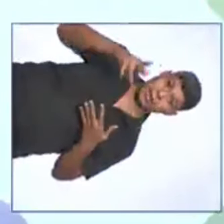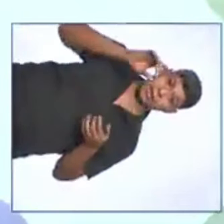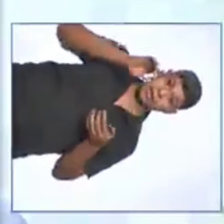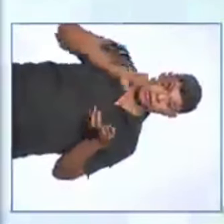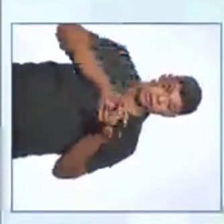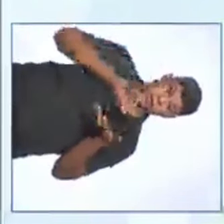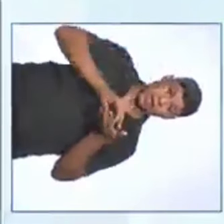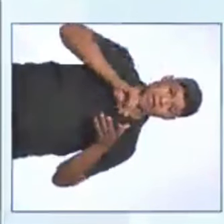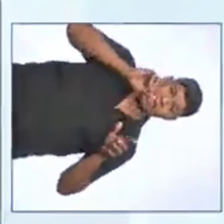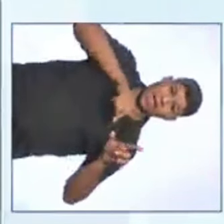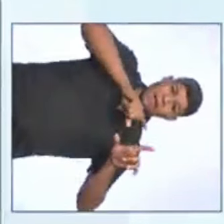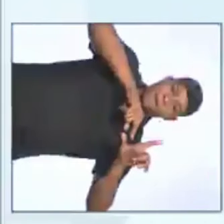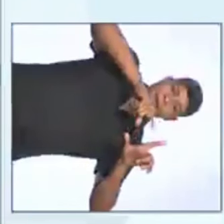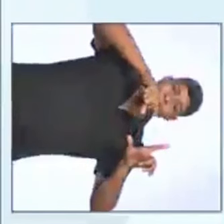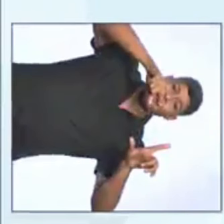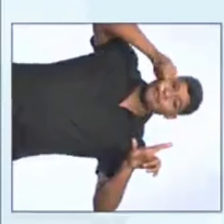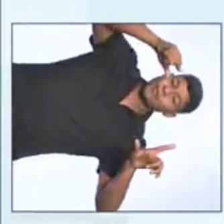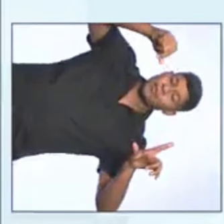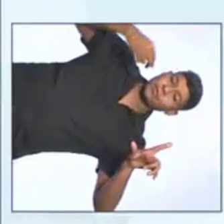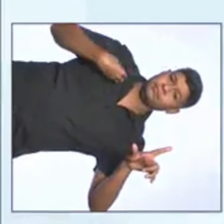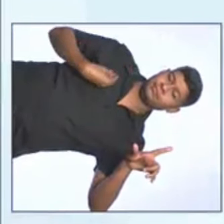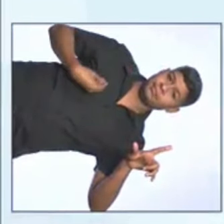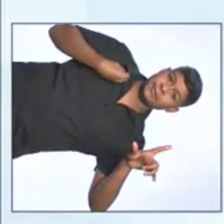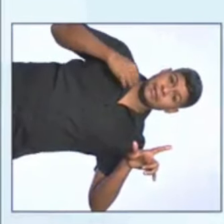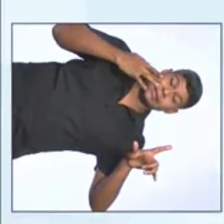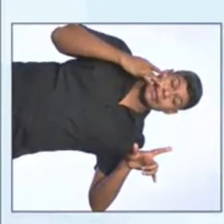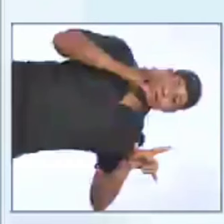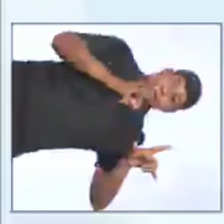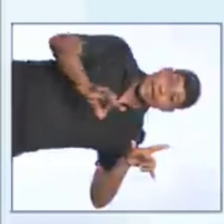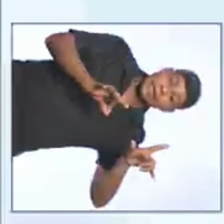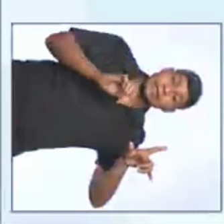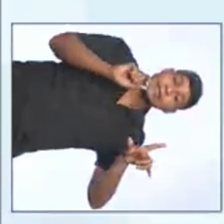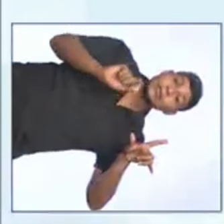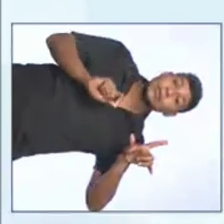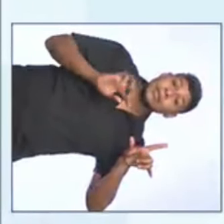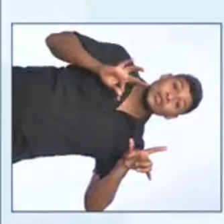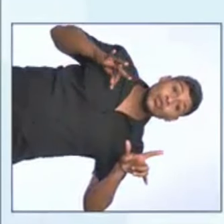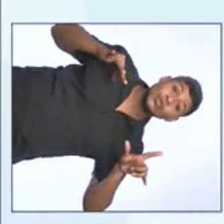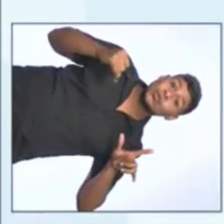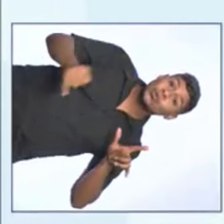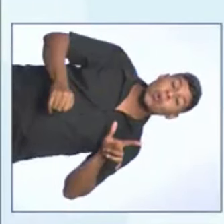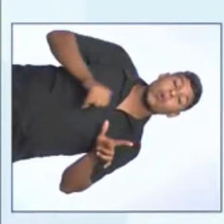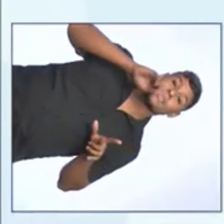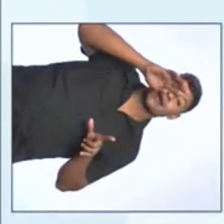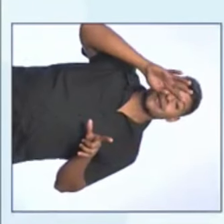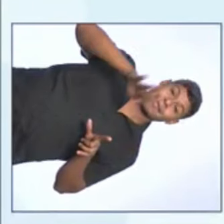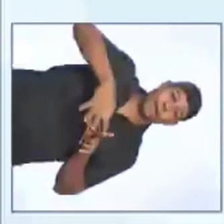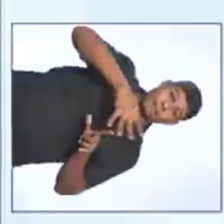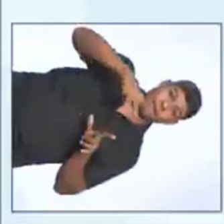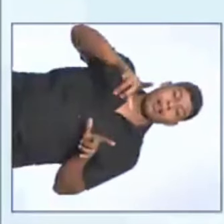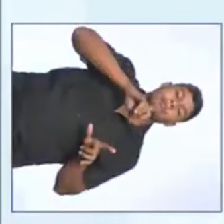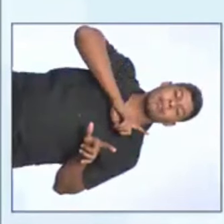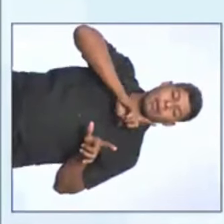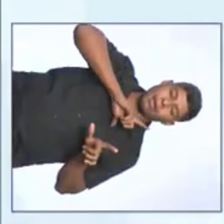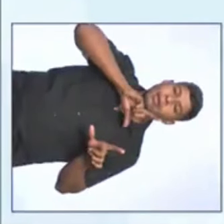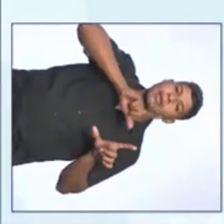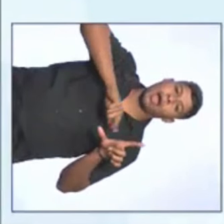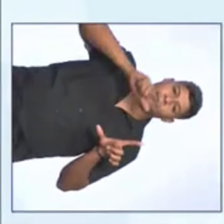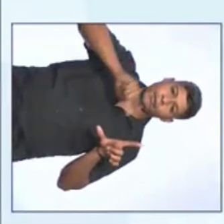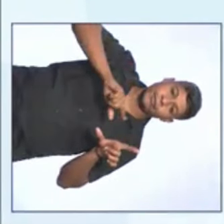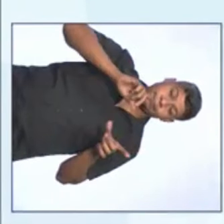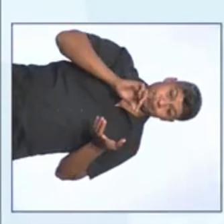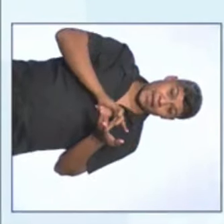infográfico, tá? Porque uma das coisas interessantes é toda tabela gera um gráfico, tá? E o gráfico, na